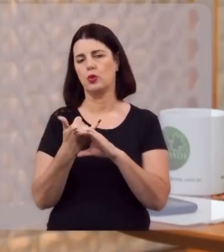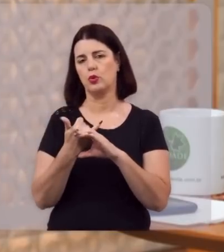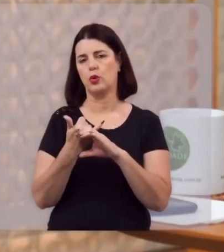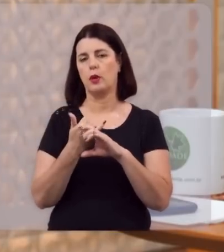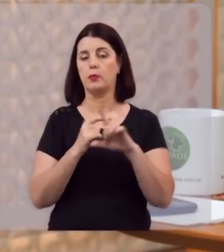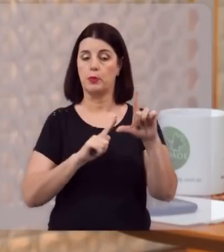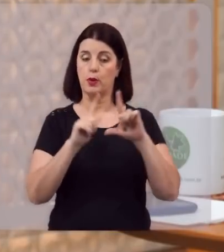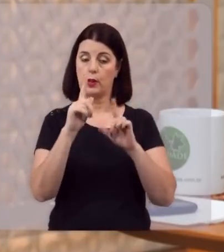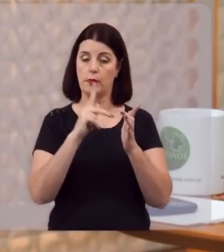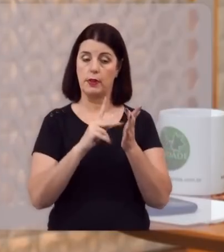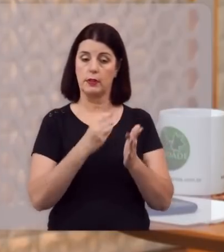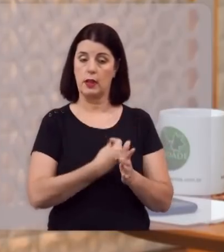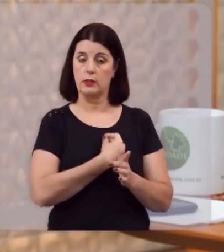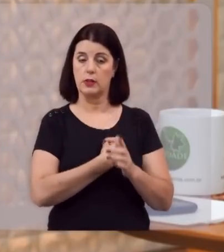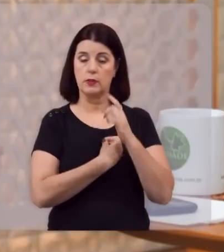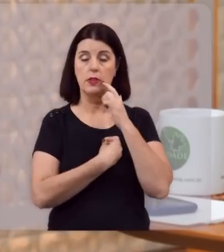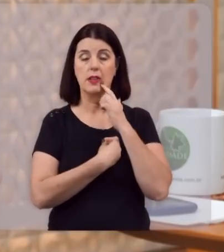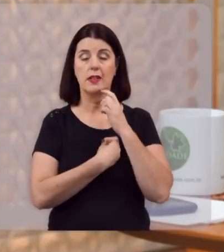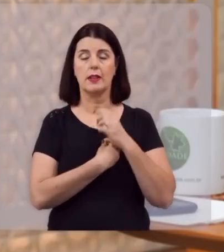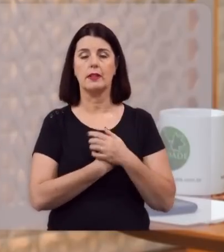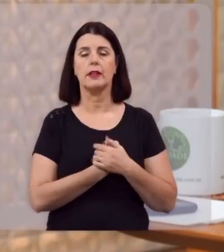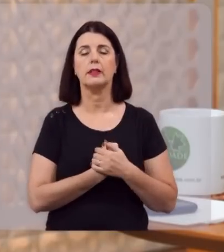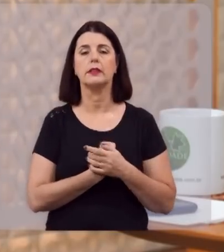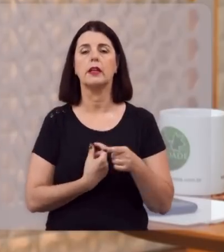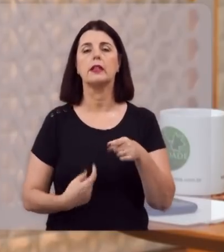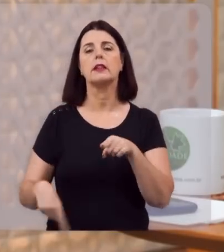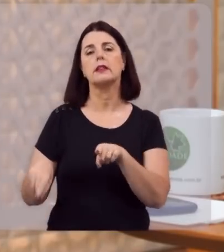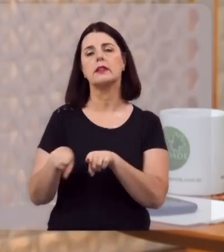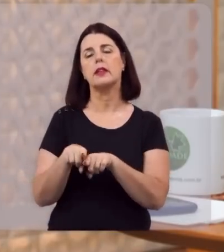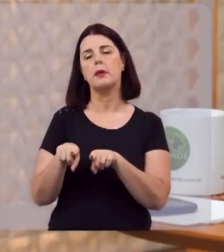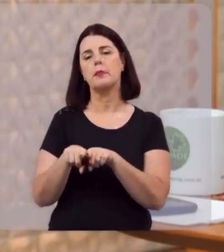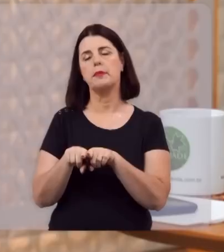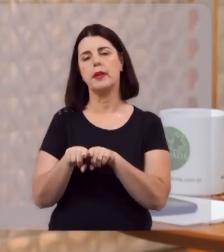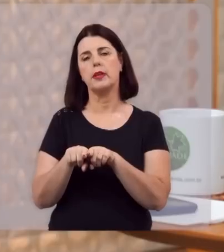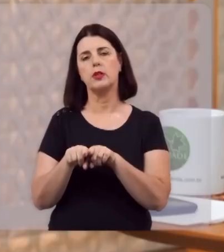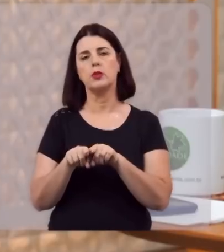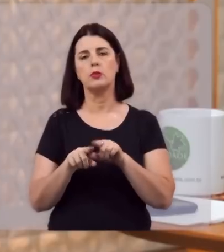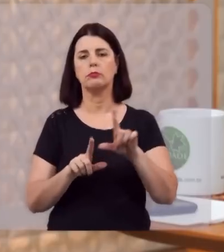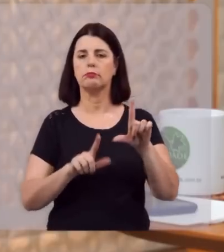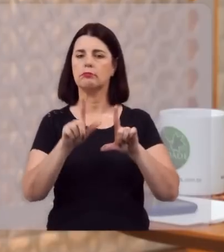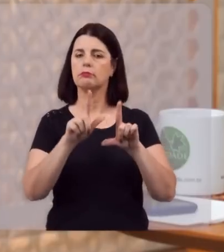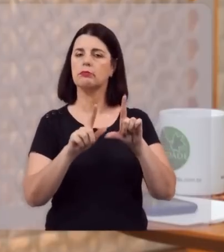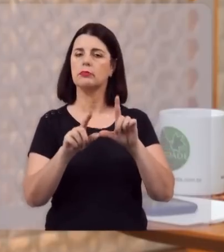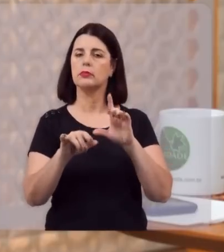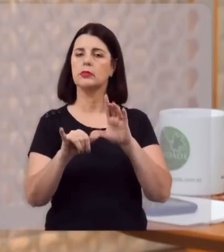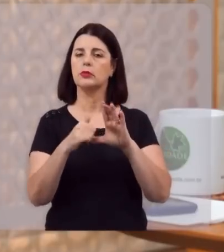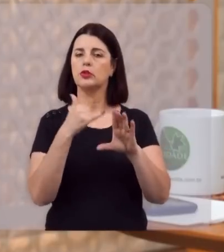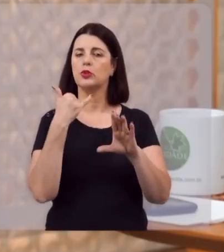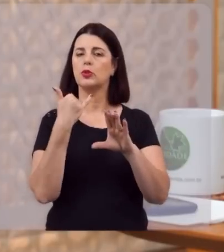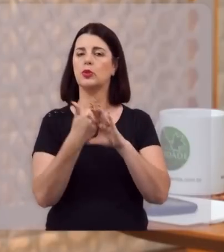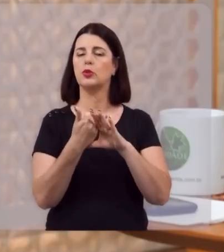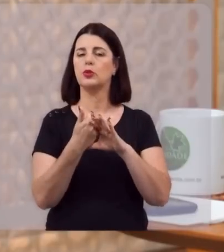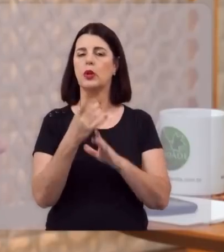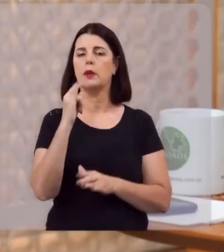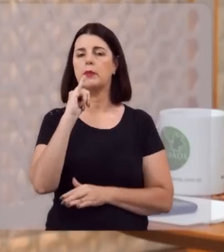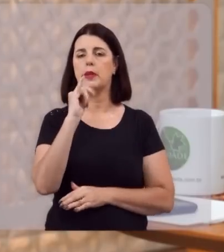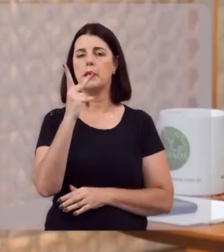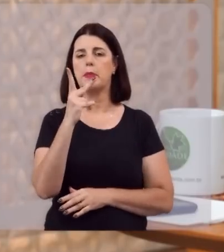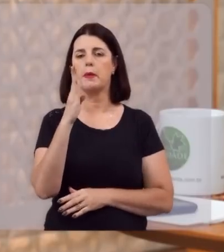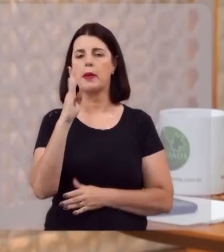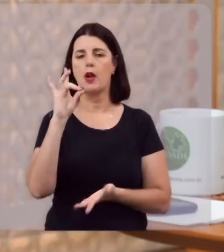YouTube tanto no canal do programa Verdade e Vida youtube.com/programa Verdade e Vida como também no canal da ipd